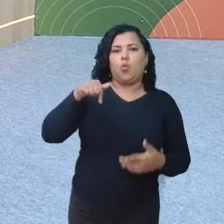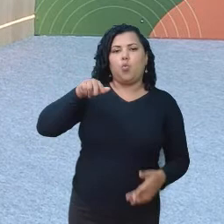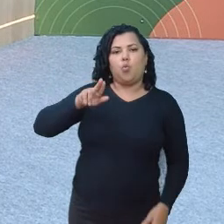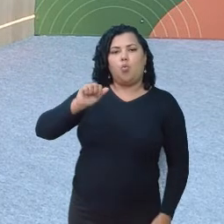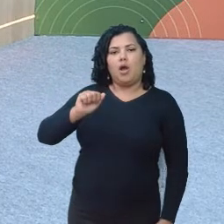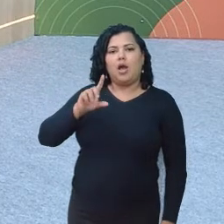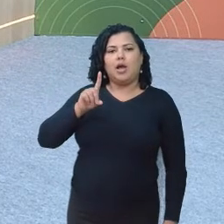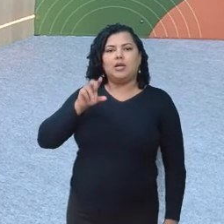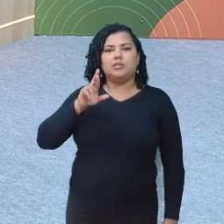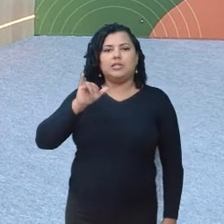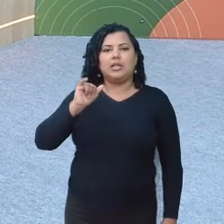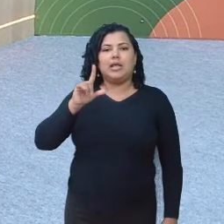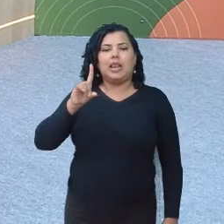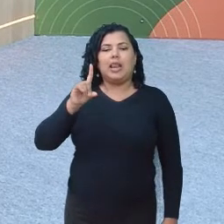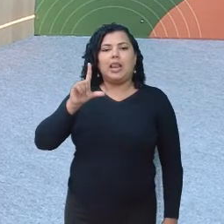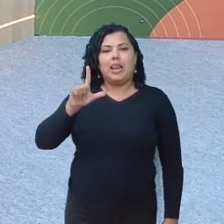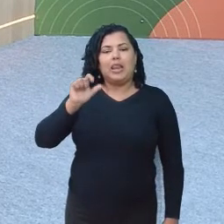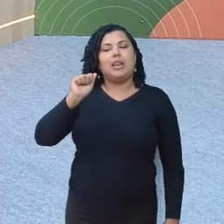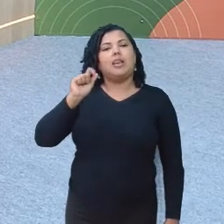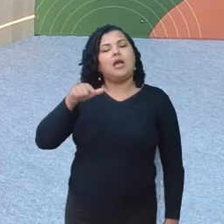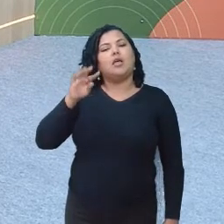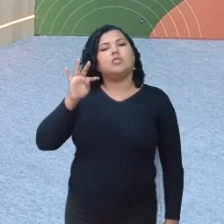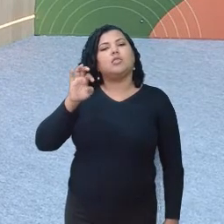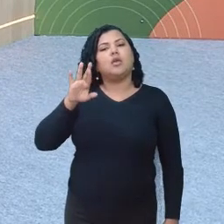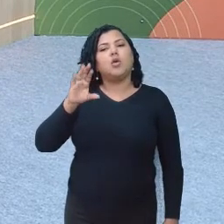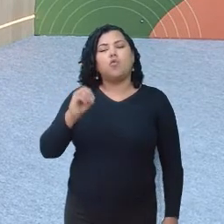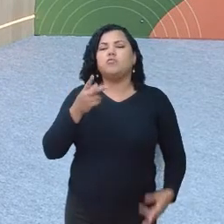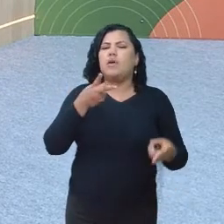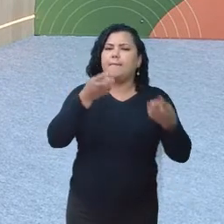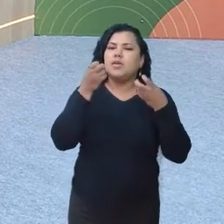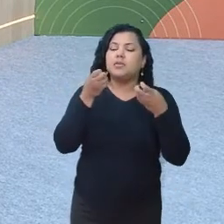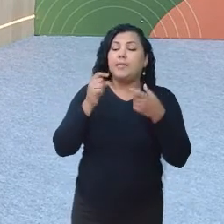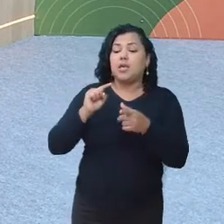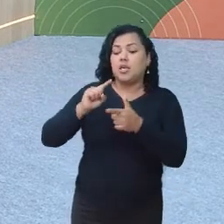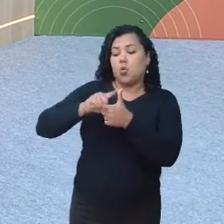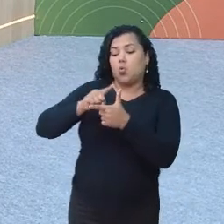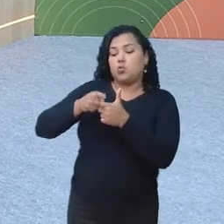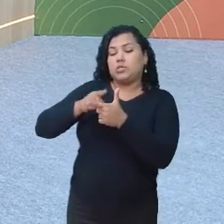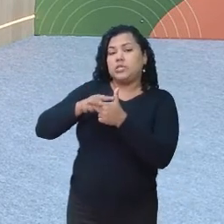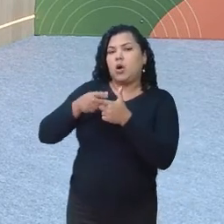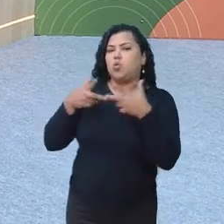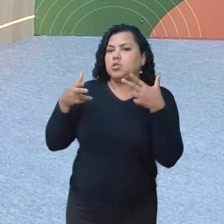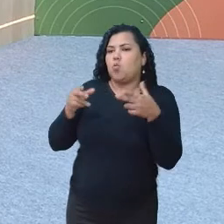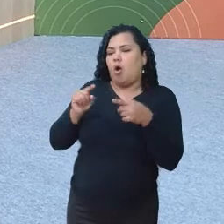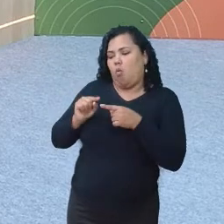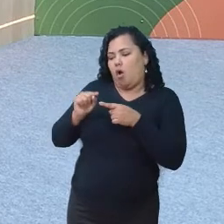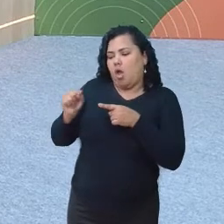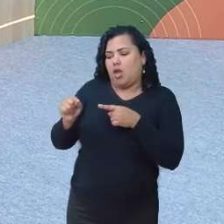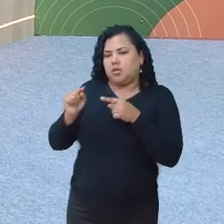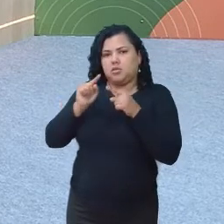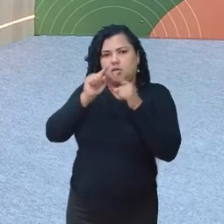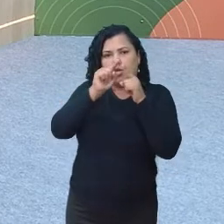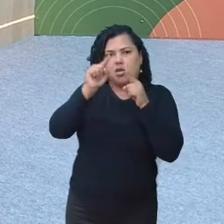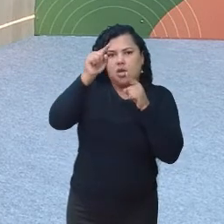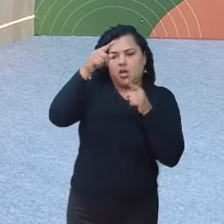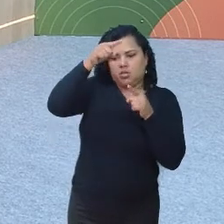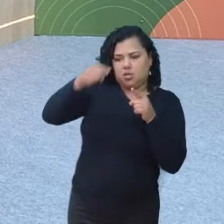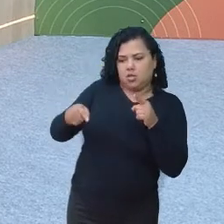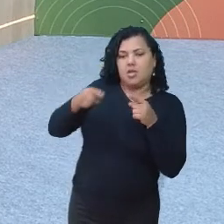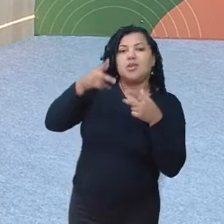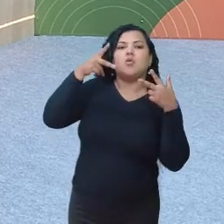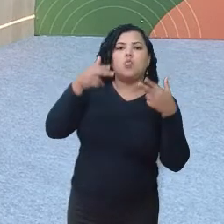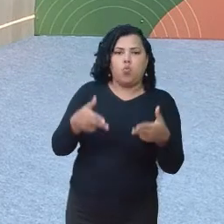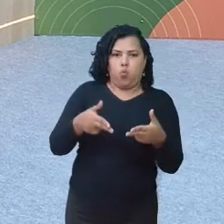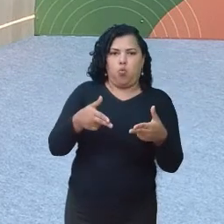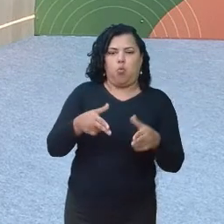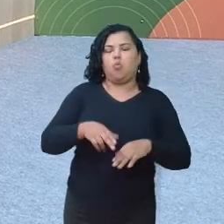tem a mesma medida desse, ou que esse ângulo tem a mesma medida desse. Então a gente vai começando a perceber algumas relações